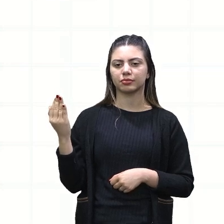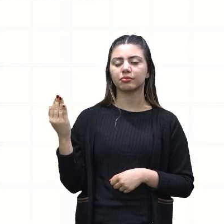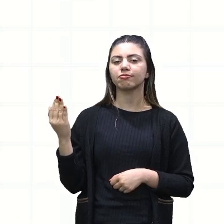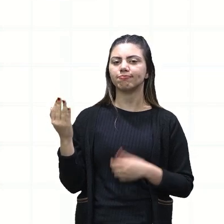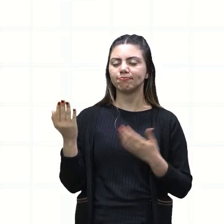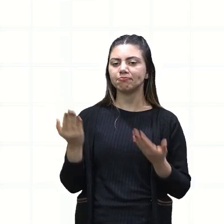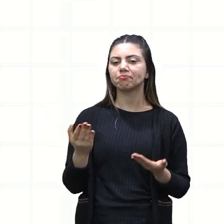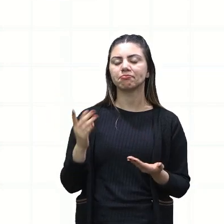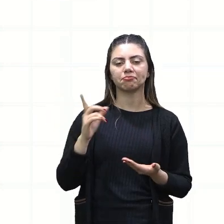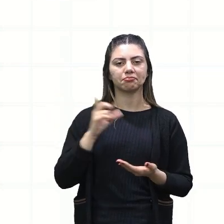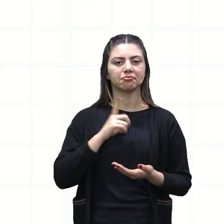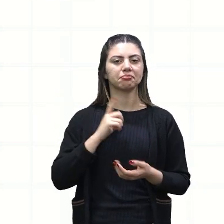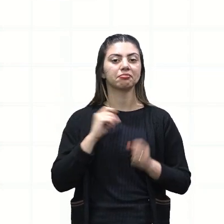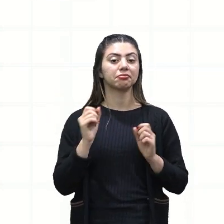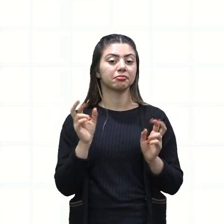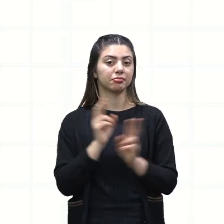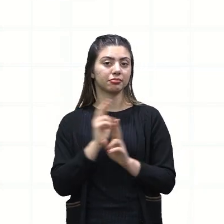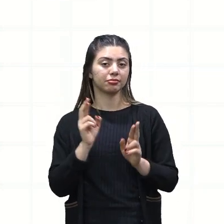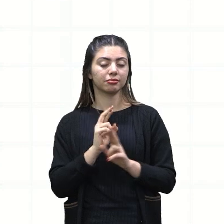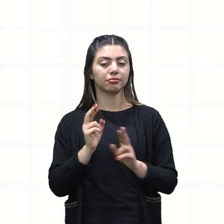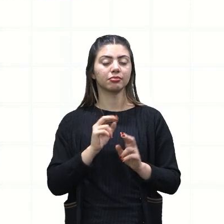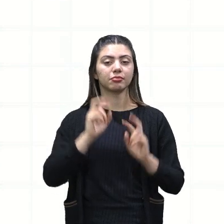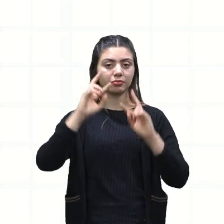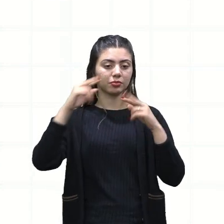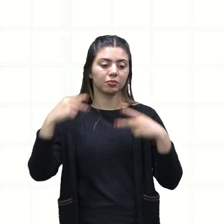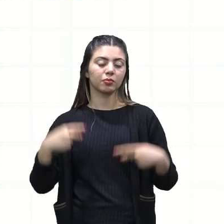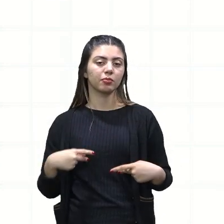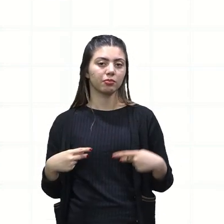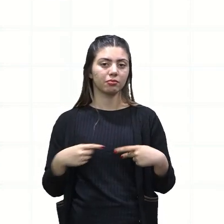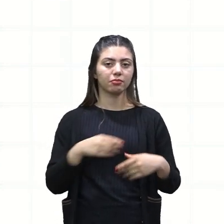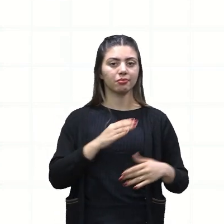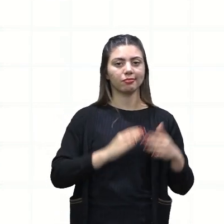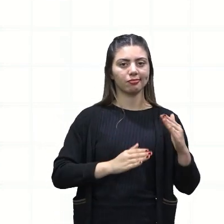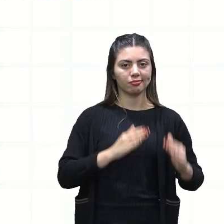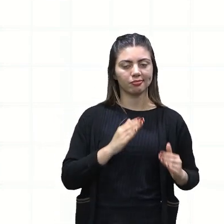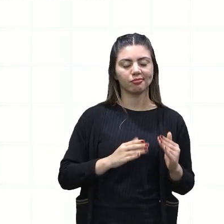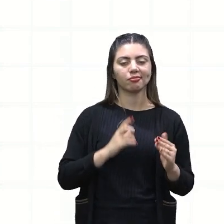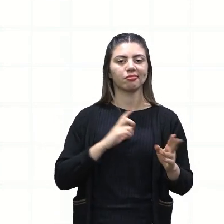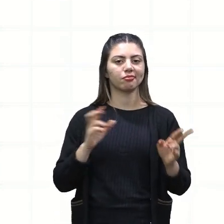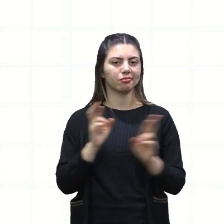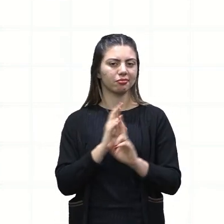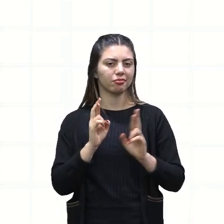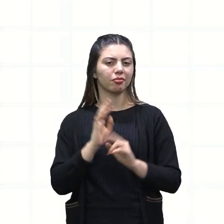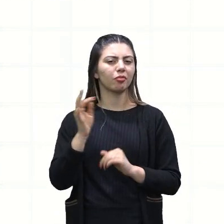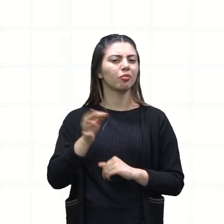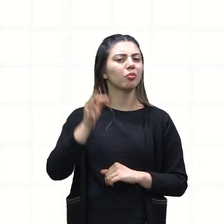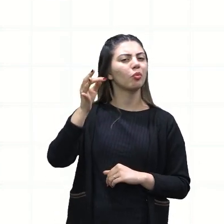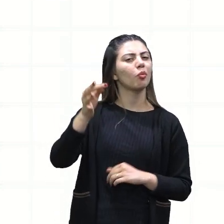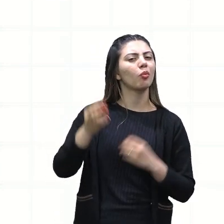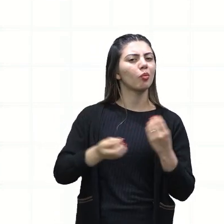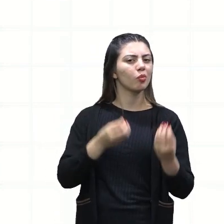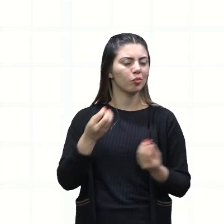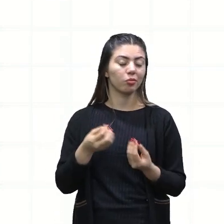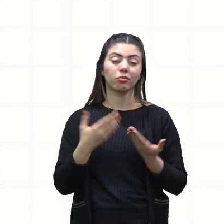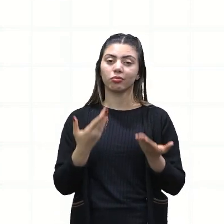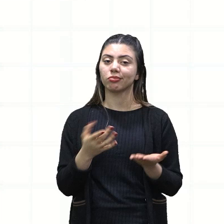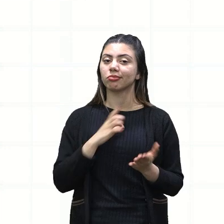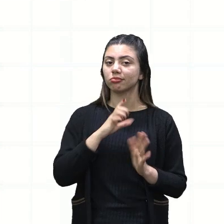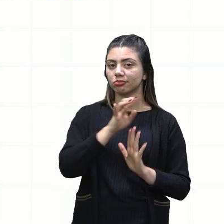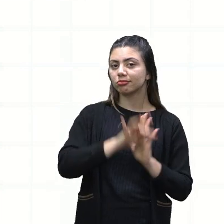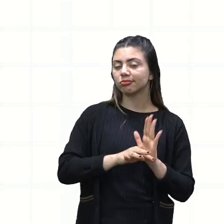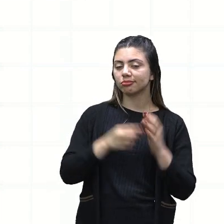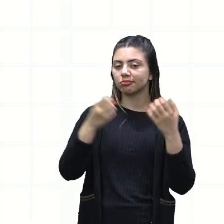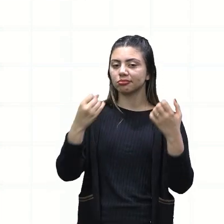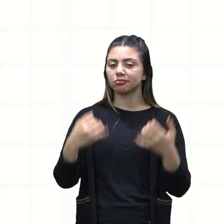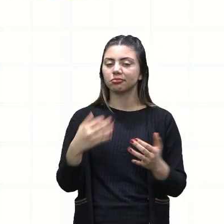Então, o relacionamento de humanos e robôs, né? No futuro. Então, ele vai comentar um pouco sobre isso,